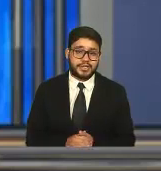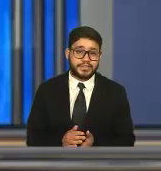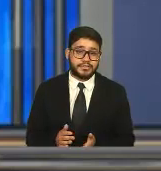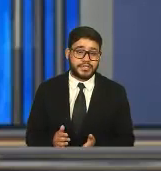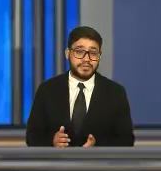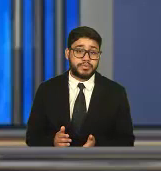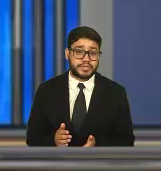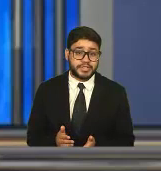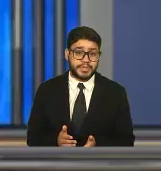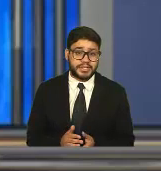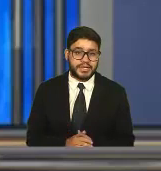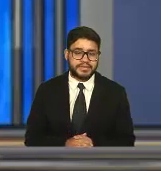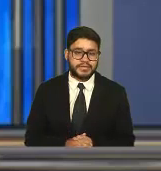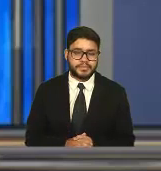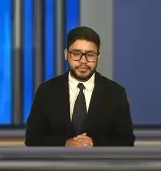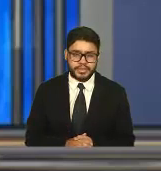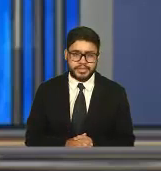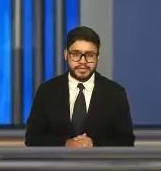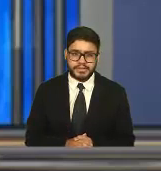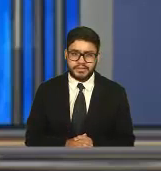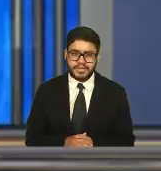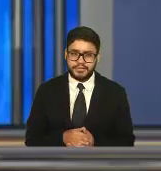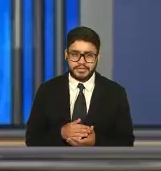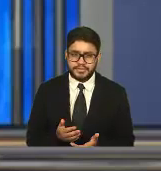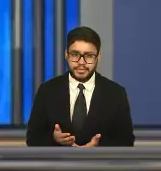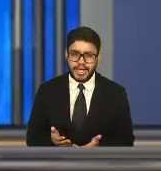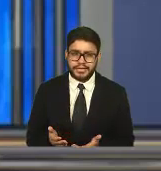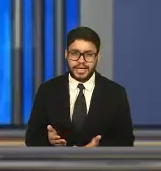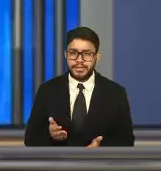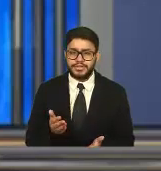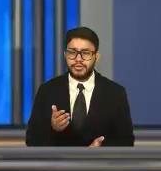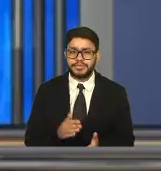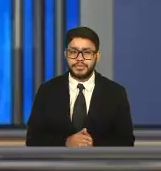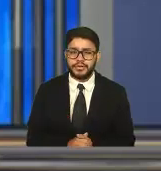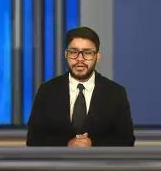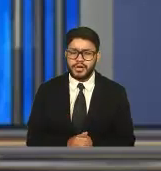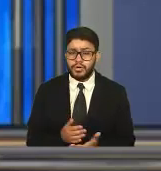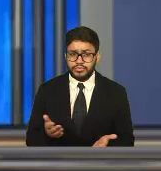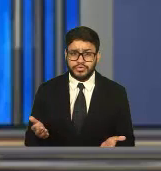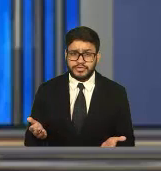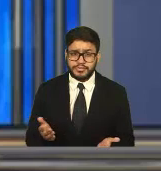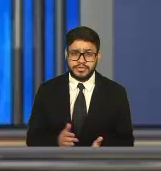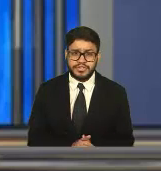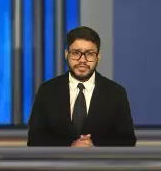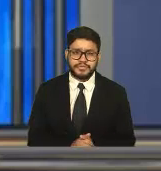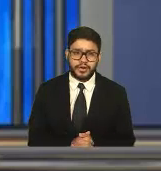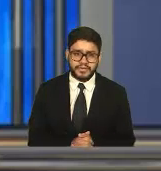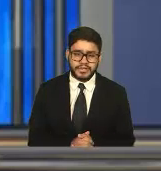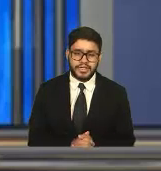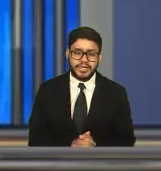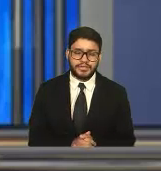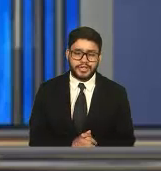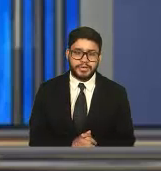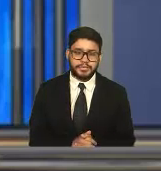assistir a estas e outras importantes matérias em nossa programação através do seu celular tablet ou computador o todos os dispositivos